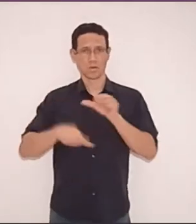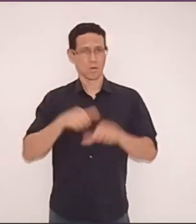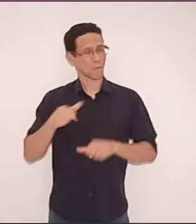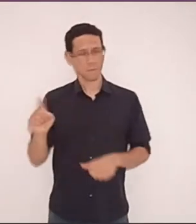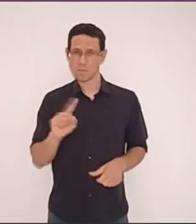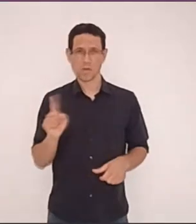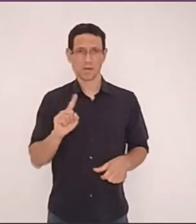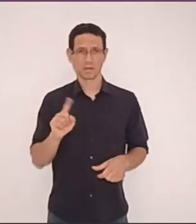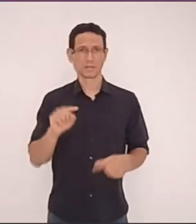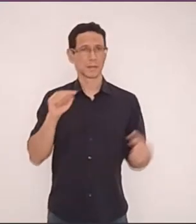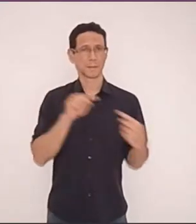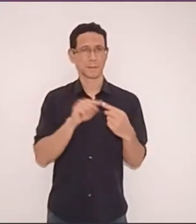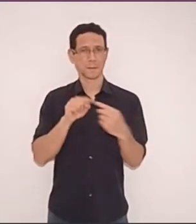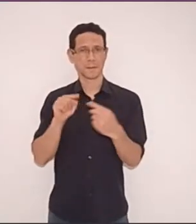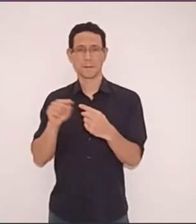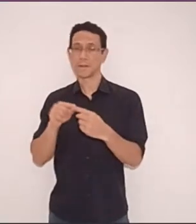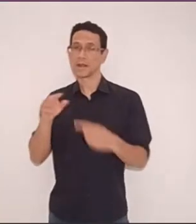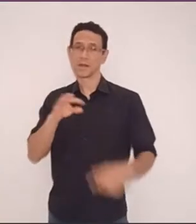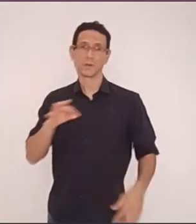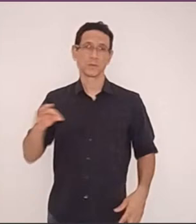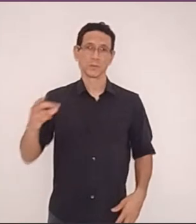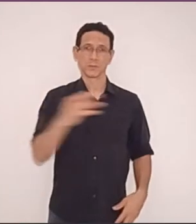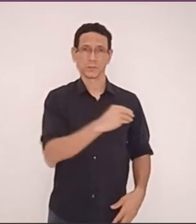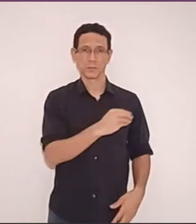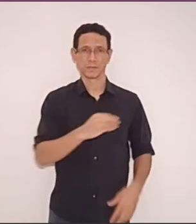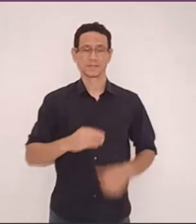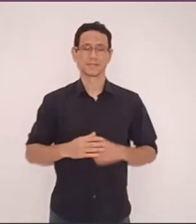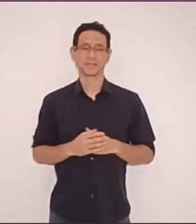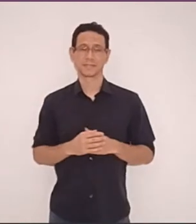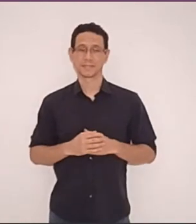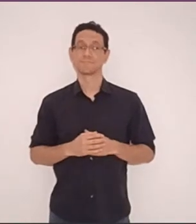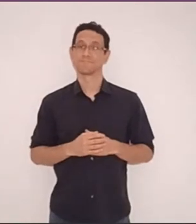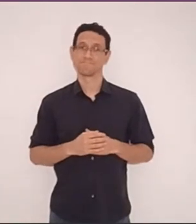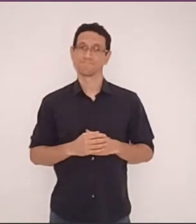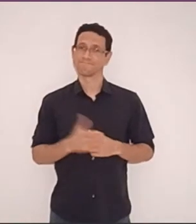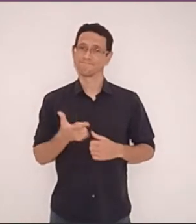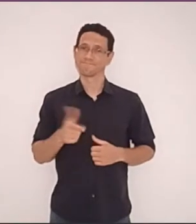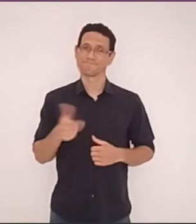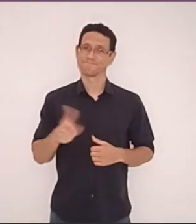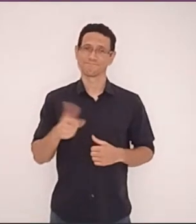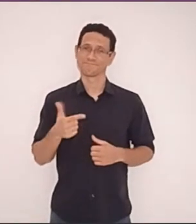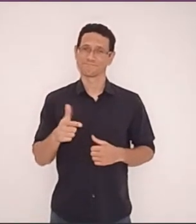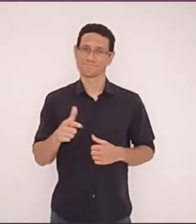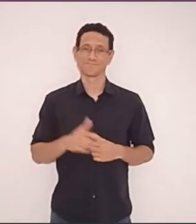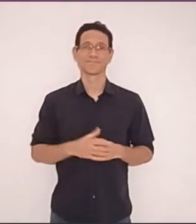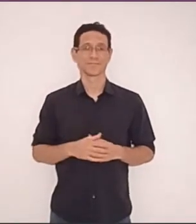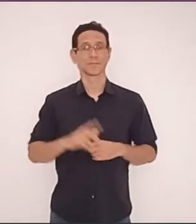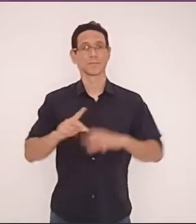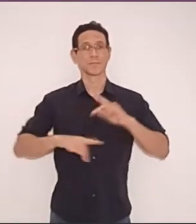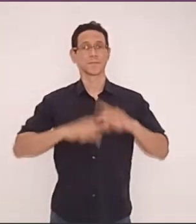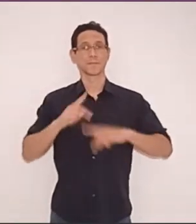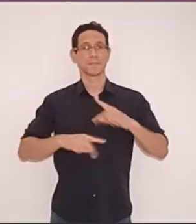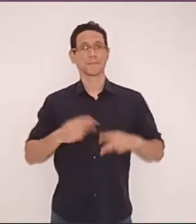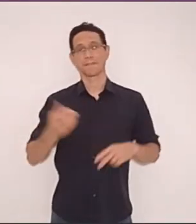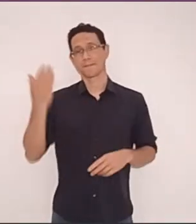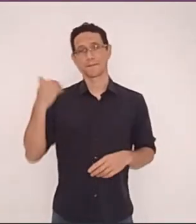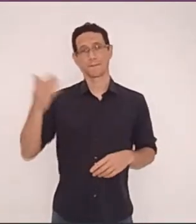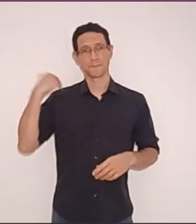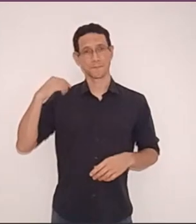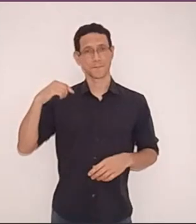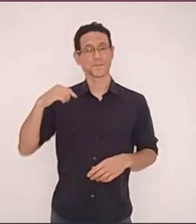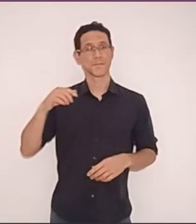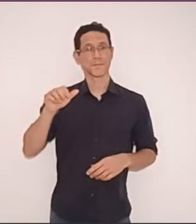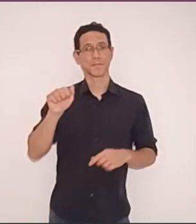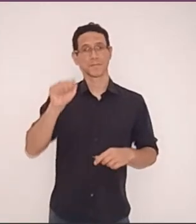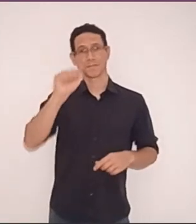e pode ser aplicado em outras circunstâncias modelo existe é isso que os povos o passar